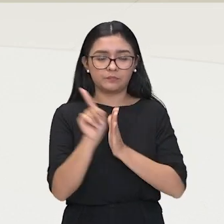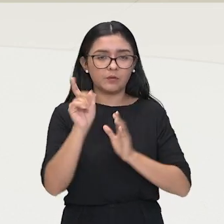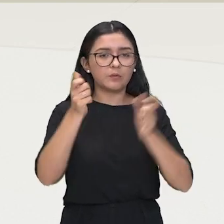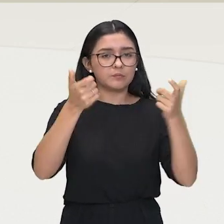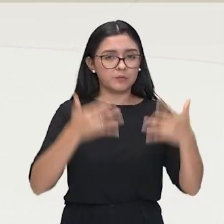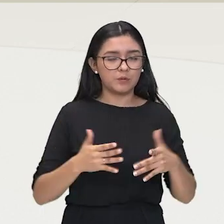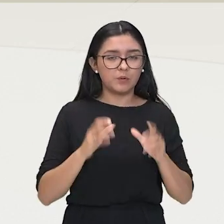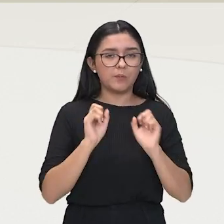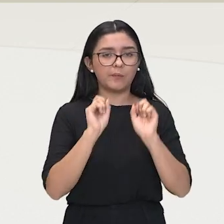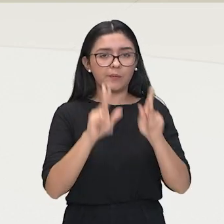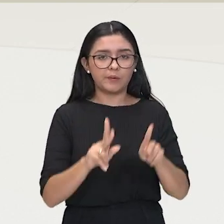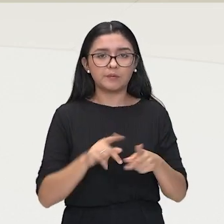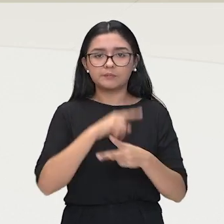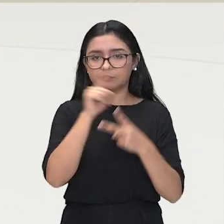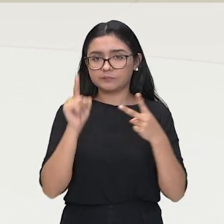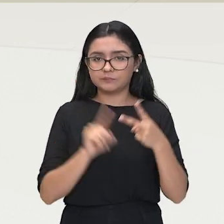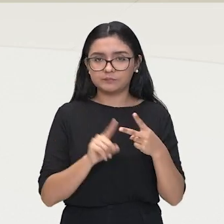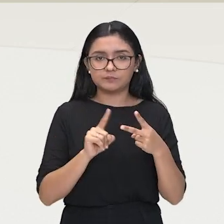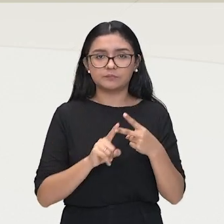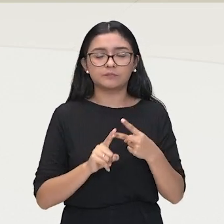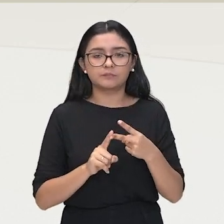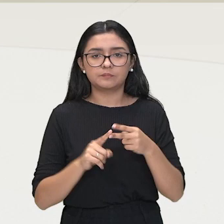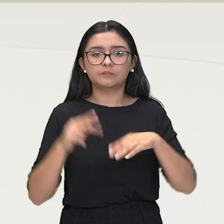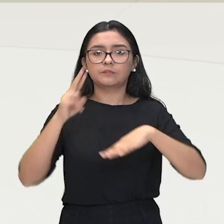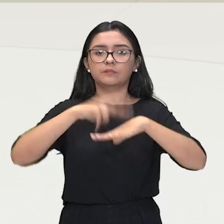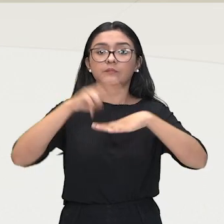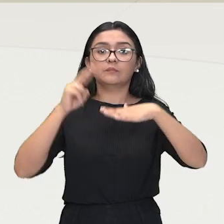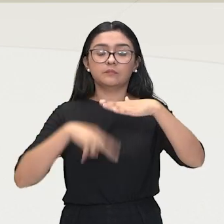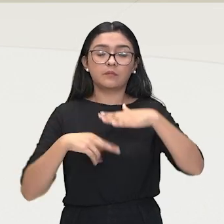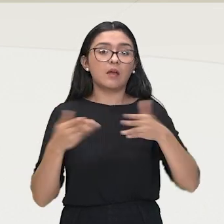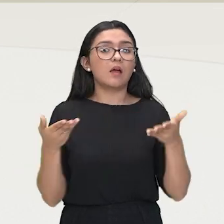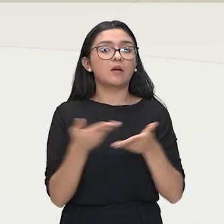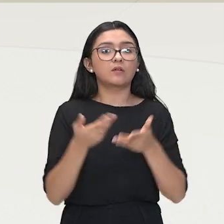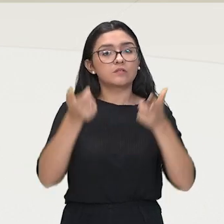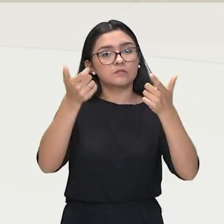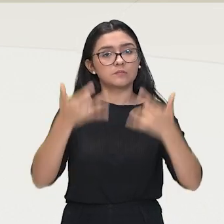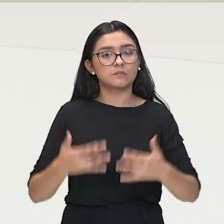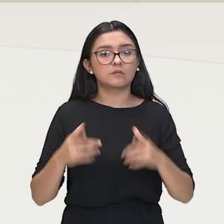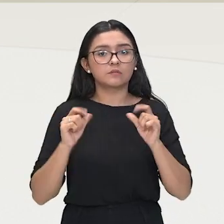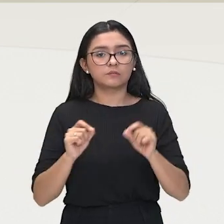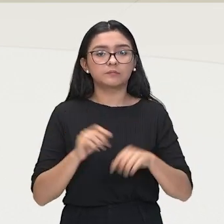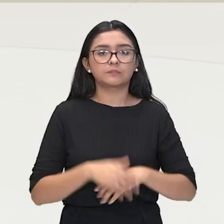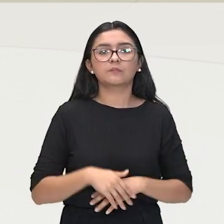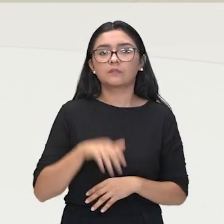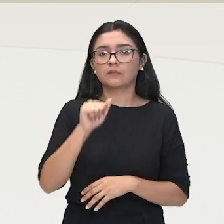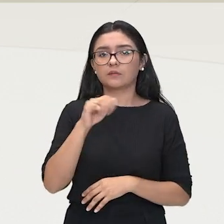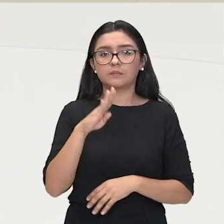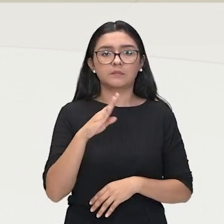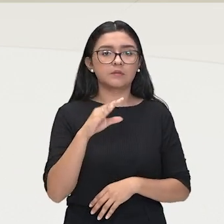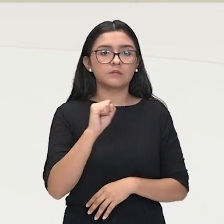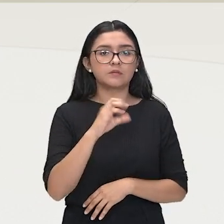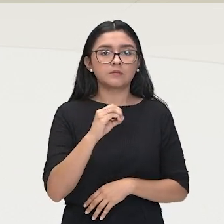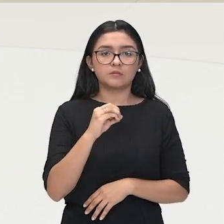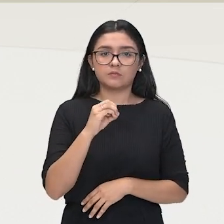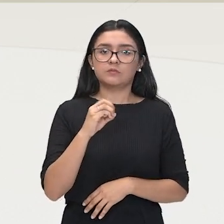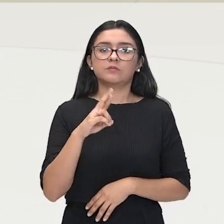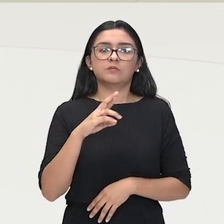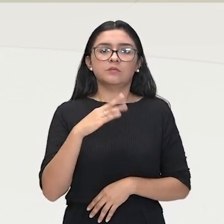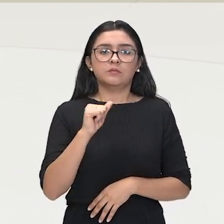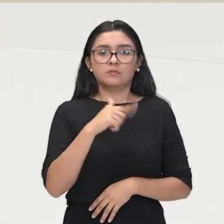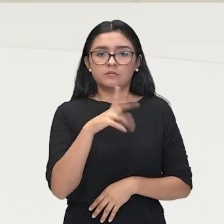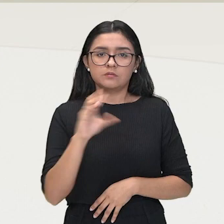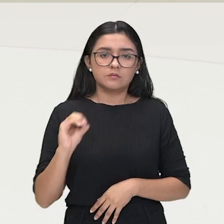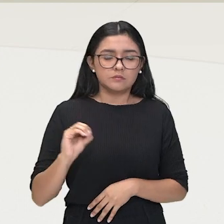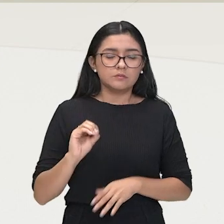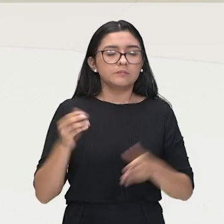já falamos sobre o fenômeno da refração, mas eu também quero falar sobre o fenômeno da absorção. E para falar sobre ele, eu